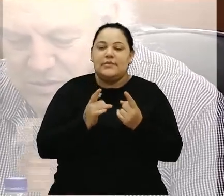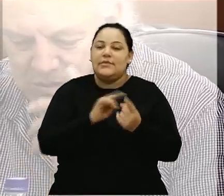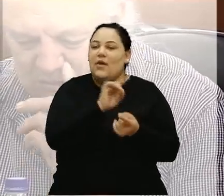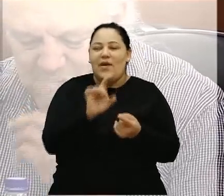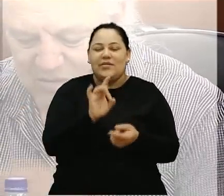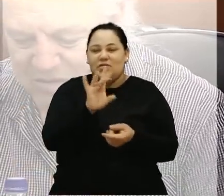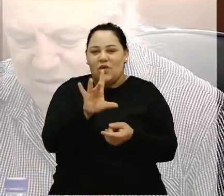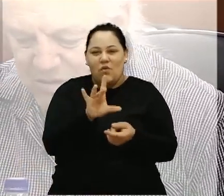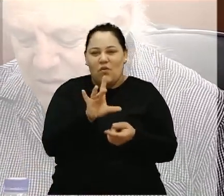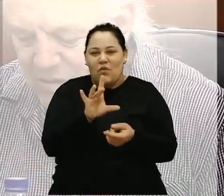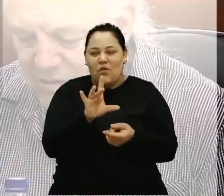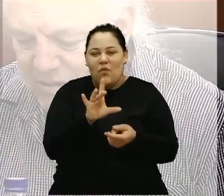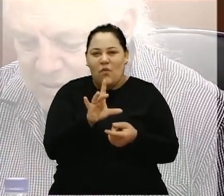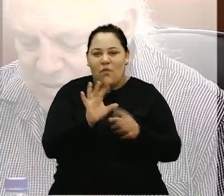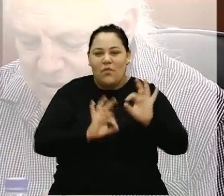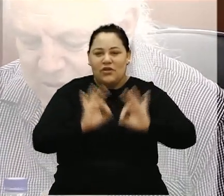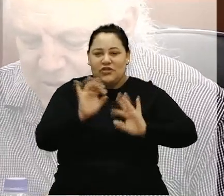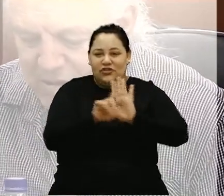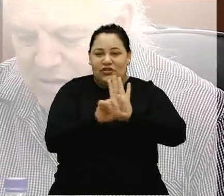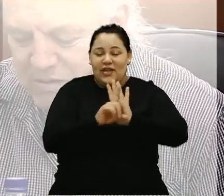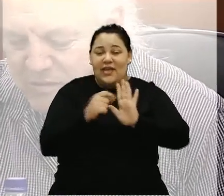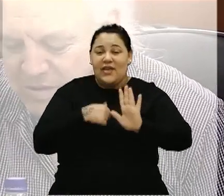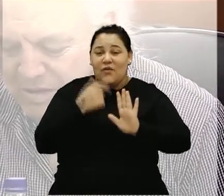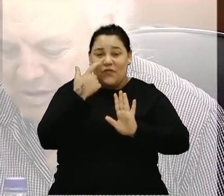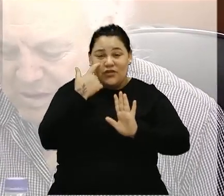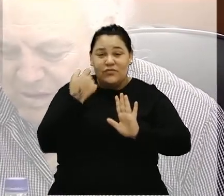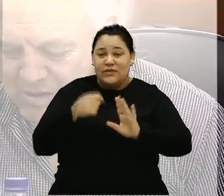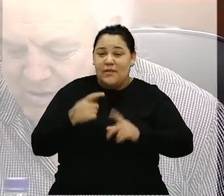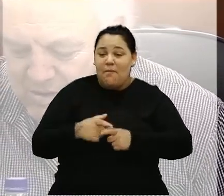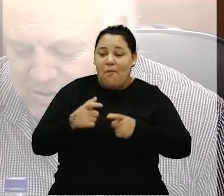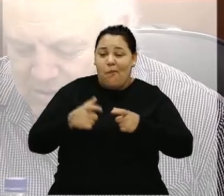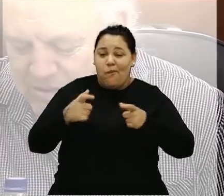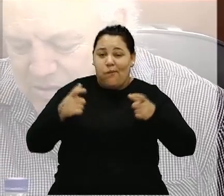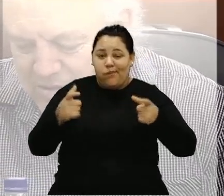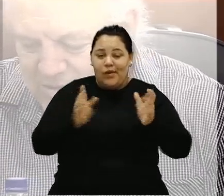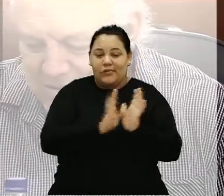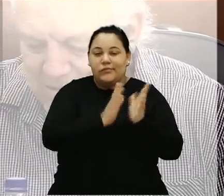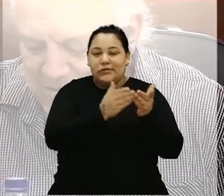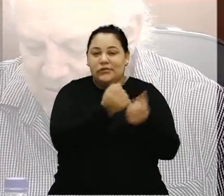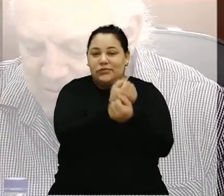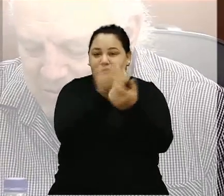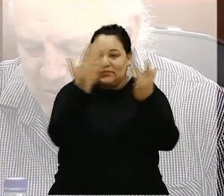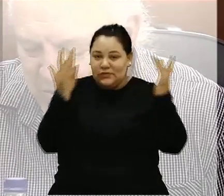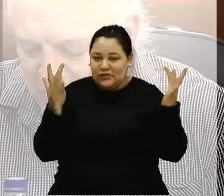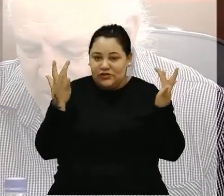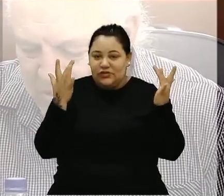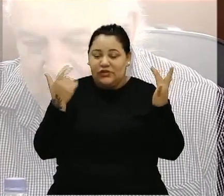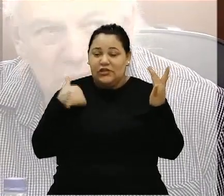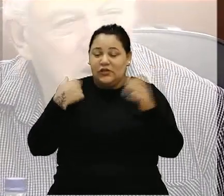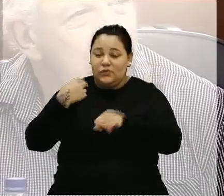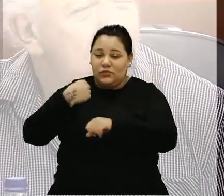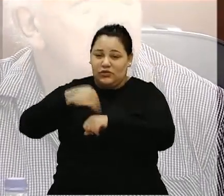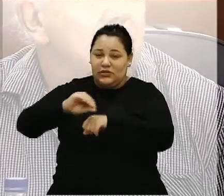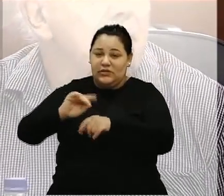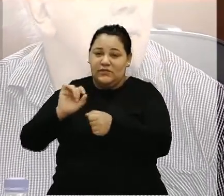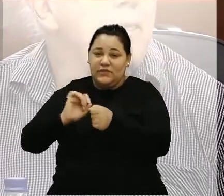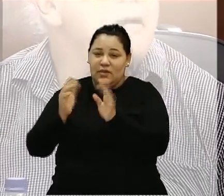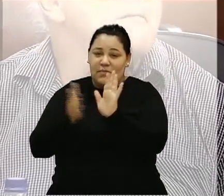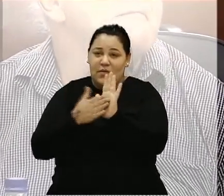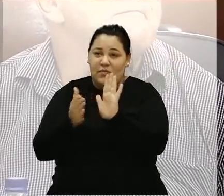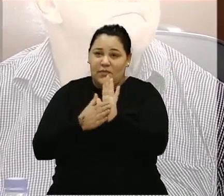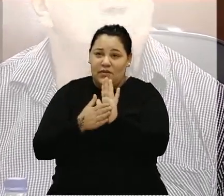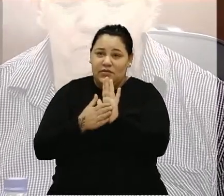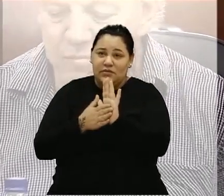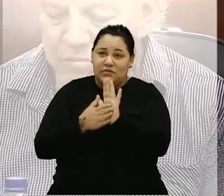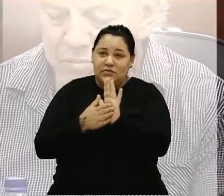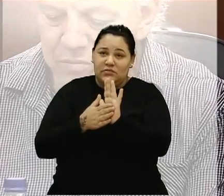eu vejo que está faltando ampliar. E a Comissão do Meio Ambiente, a qual eu propus aqui na Câmara, que possivelmente nos próximos dias entrará em